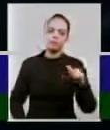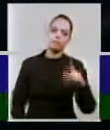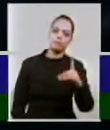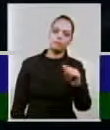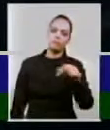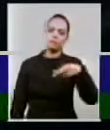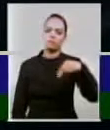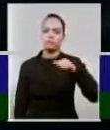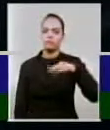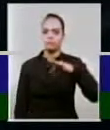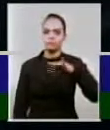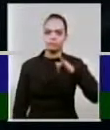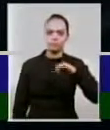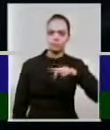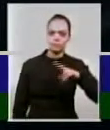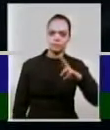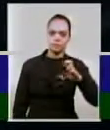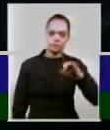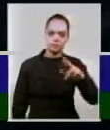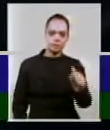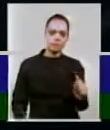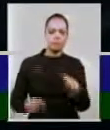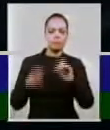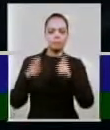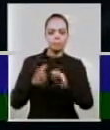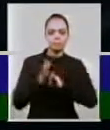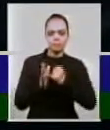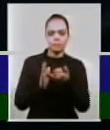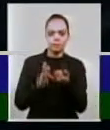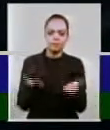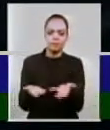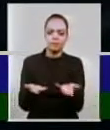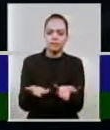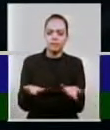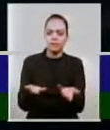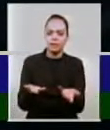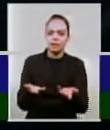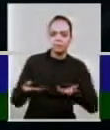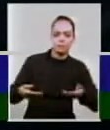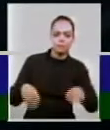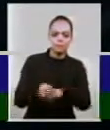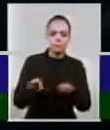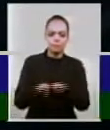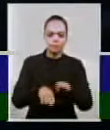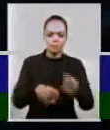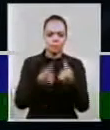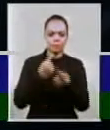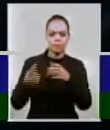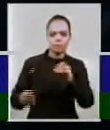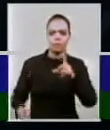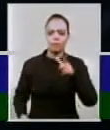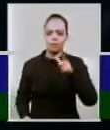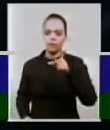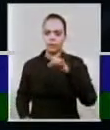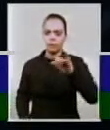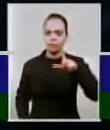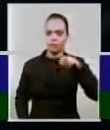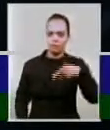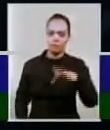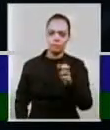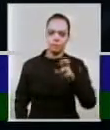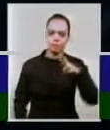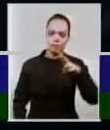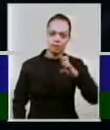Mantiqueira, esquina com a Avenida Serra do Espinhaço, bairro São Jorge, na Alameda de Longe José Ferreira, número 47 e